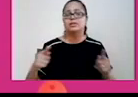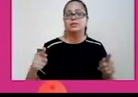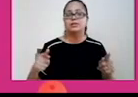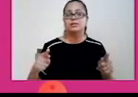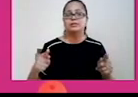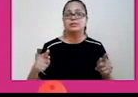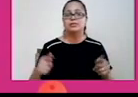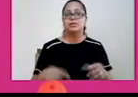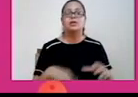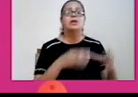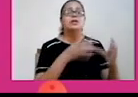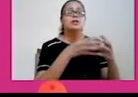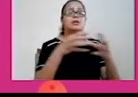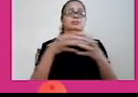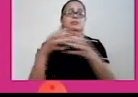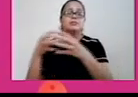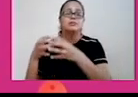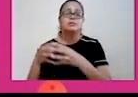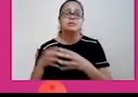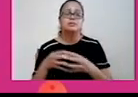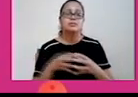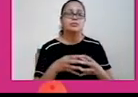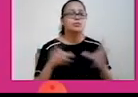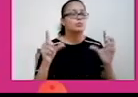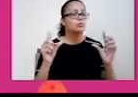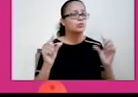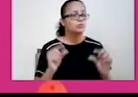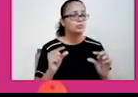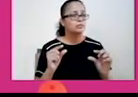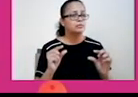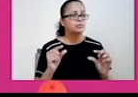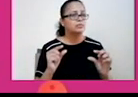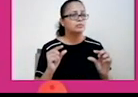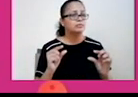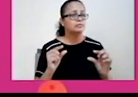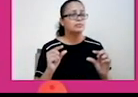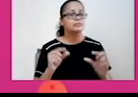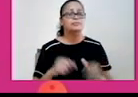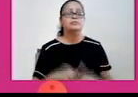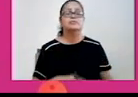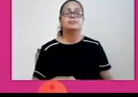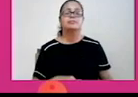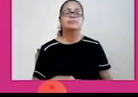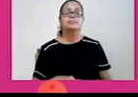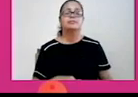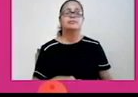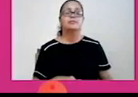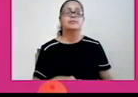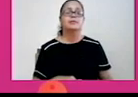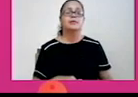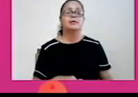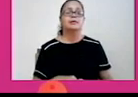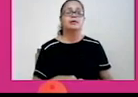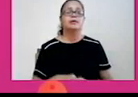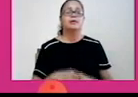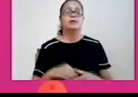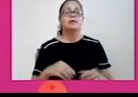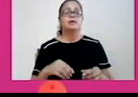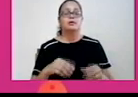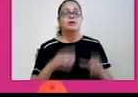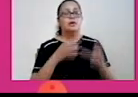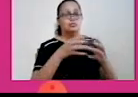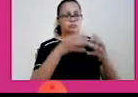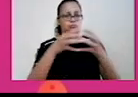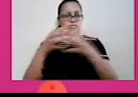grupos minoritários, né, que vão compor parte desses 9% que restam para chegar aos 100%, né, que são esses grupos, ó, Shuang,